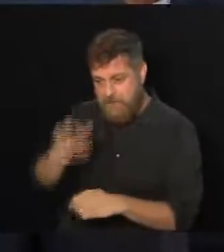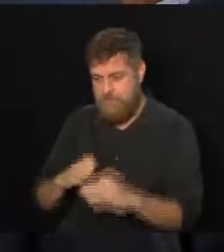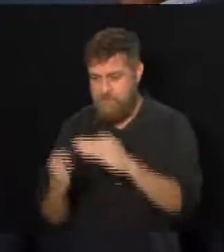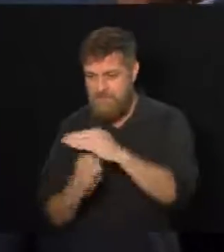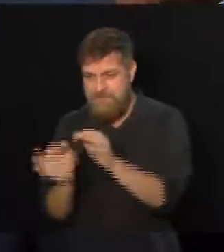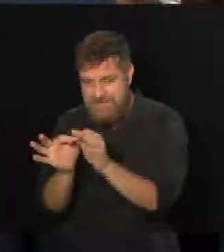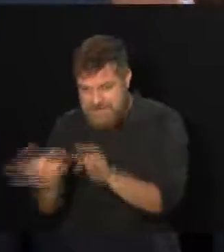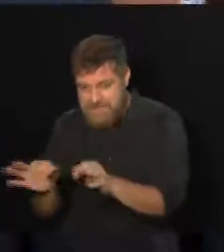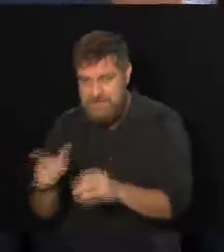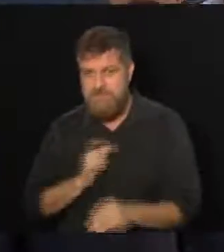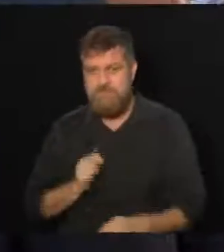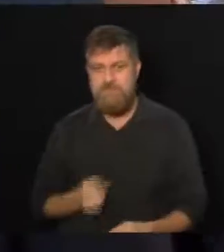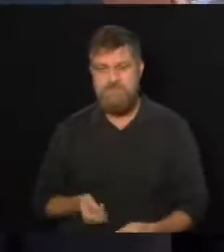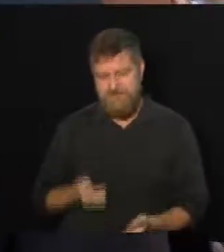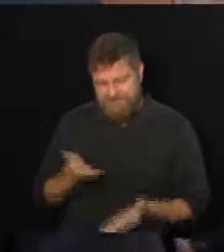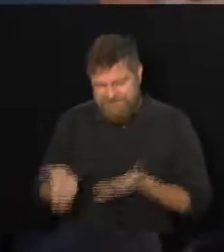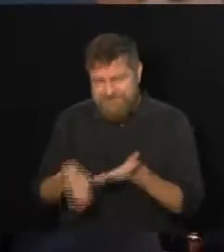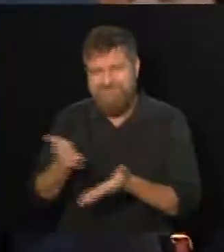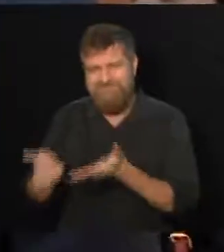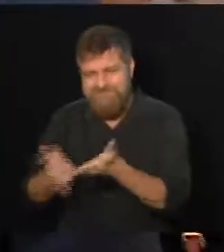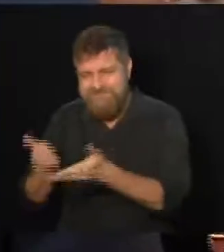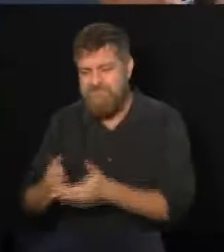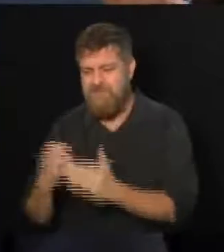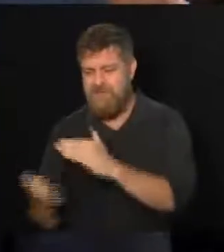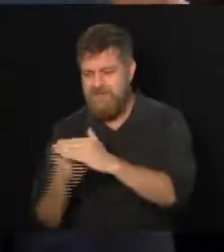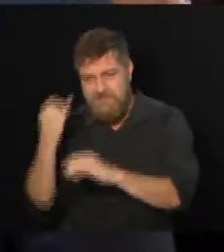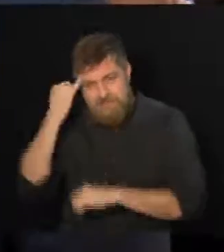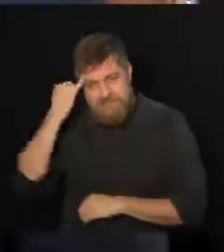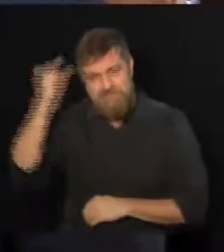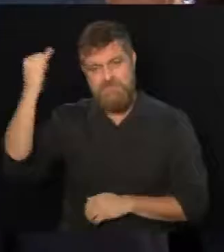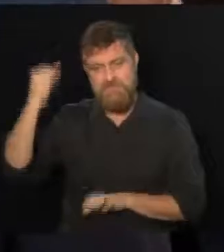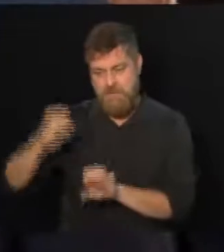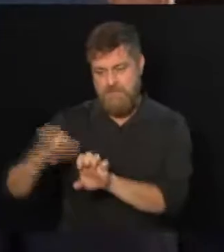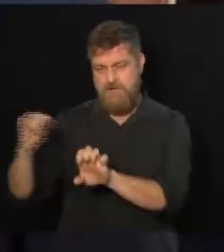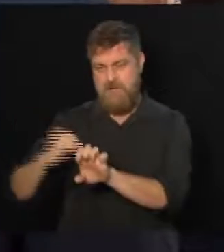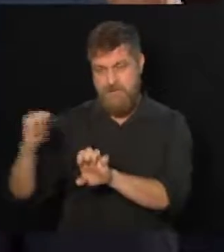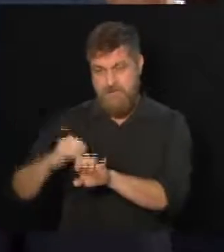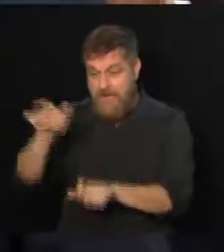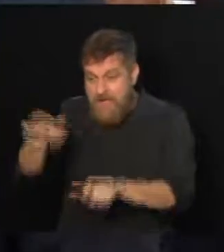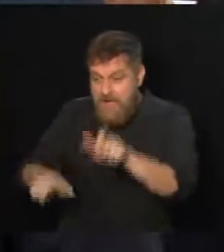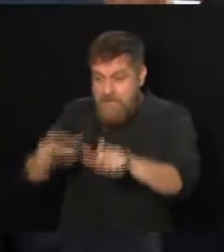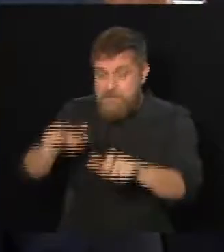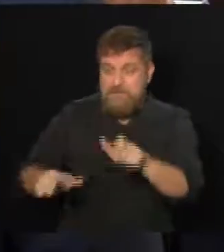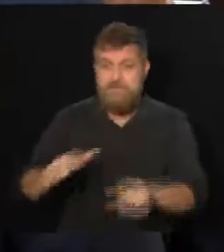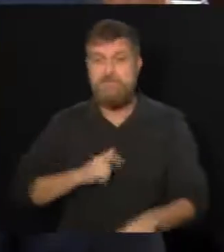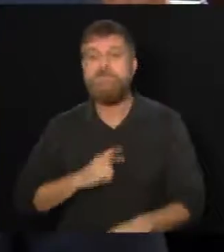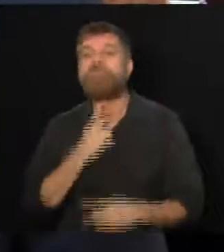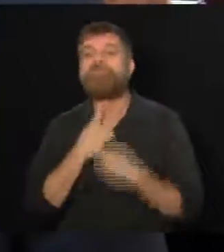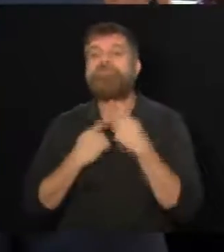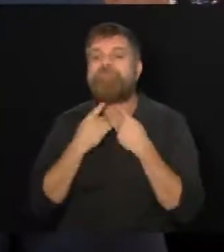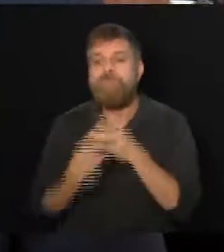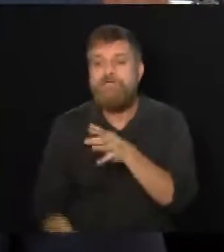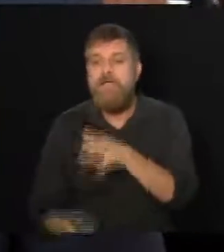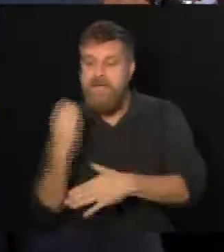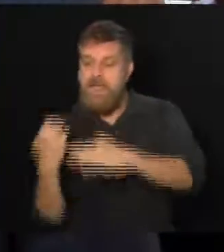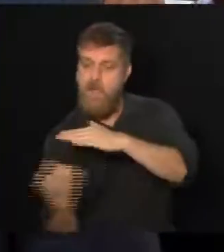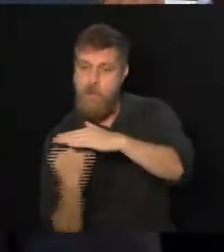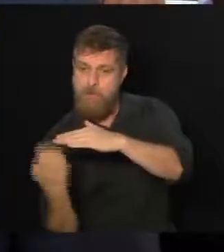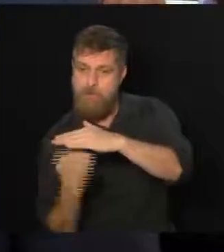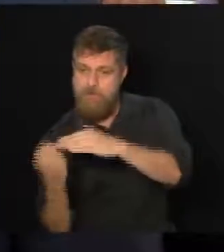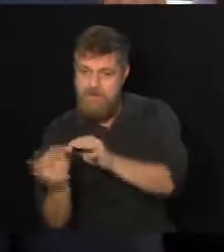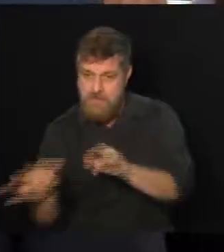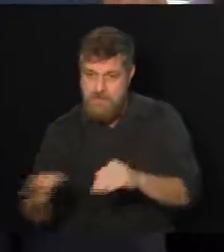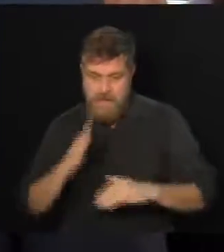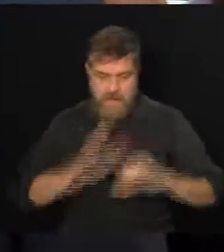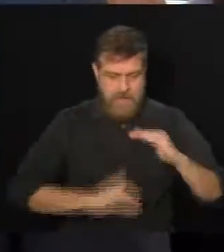vai favorecer muito o empreendedor e as pessoas que estão pensando em empreender. É uma ação nova